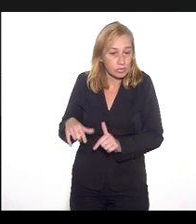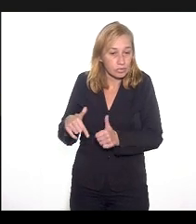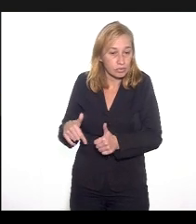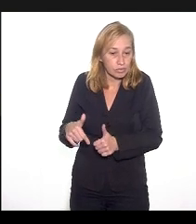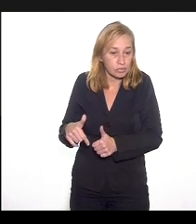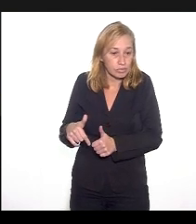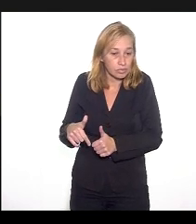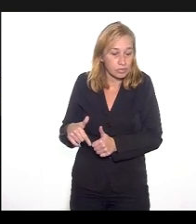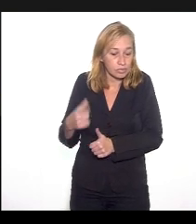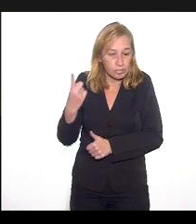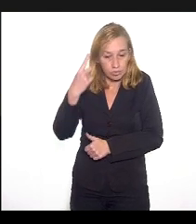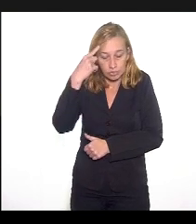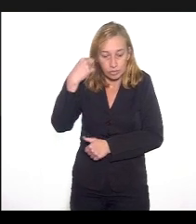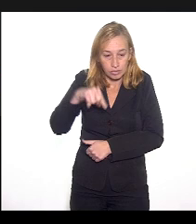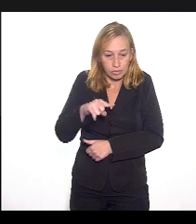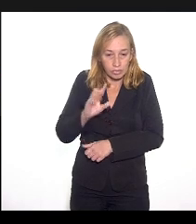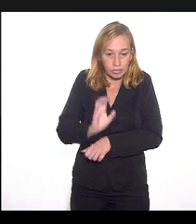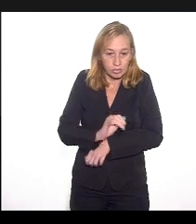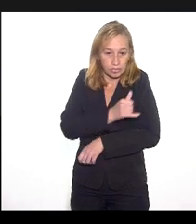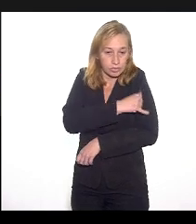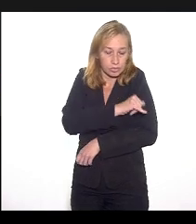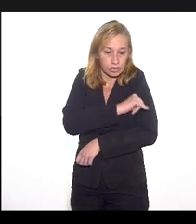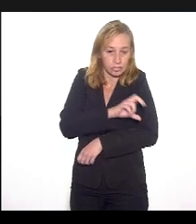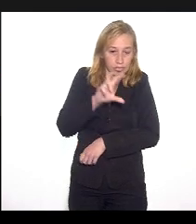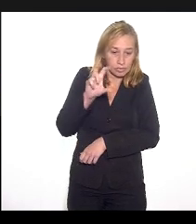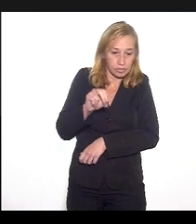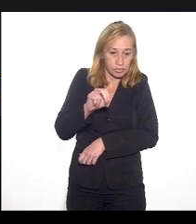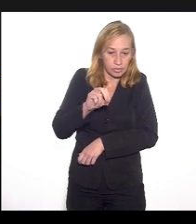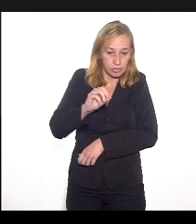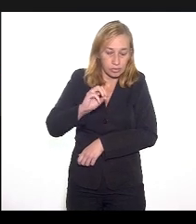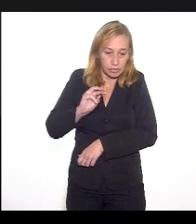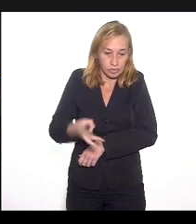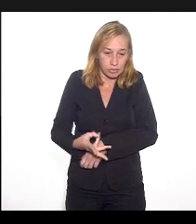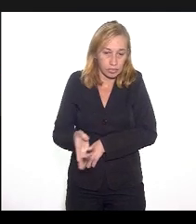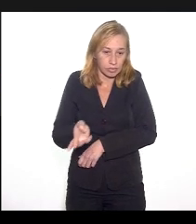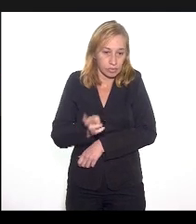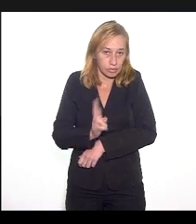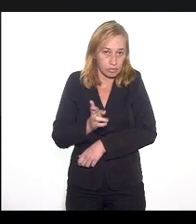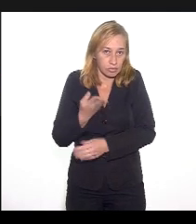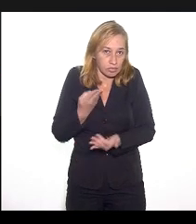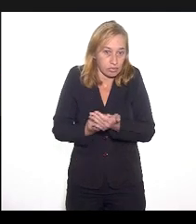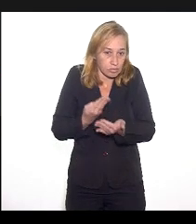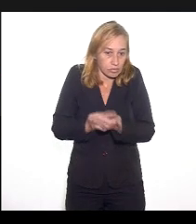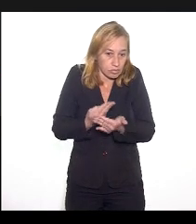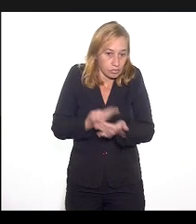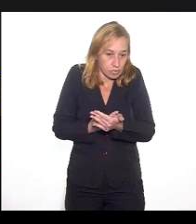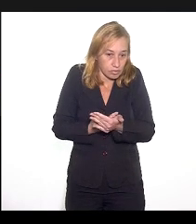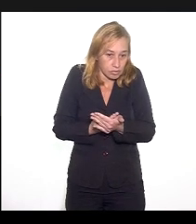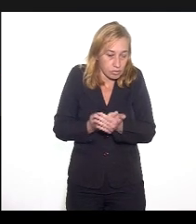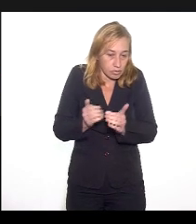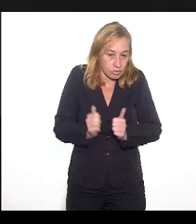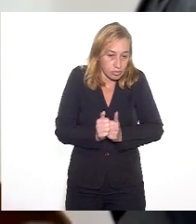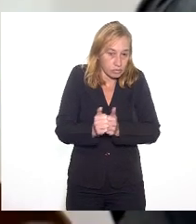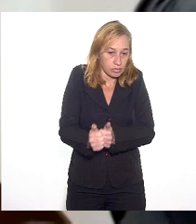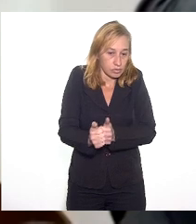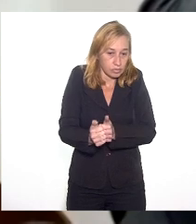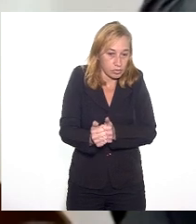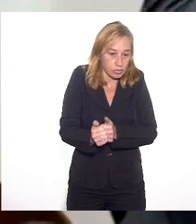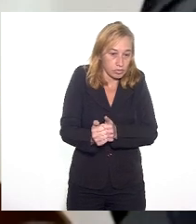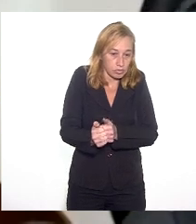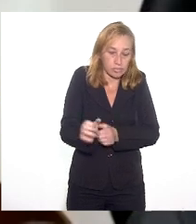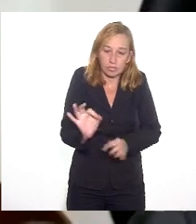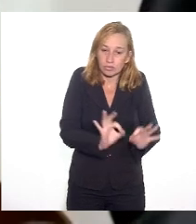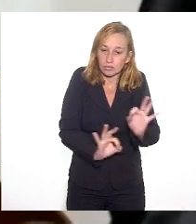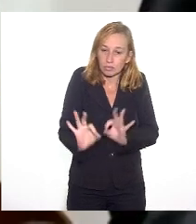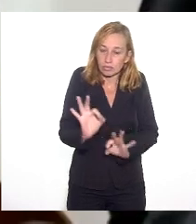que demandam o Estado do Rio de Janeiro acima de 50 milhões de reais. Esse estudo, ele encaminhou para o